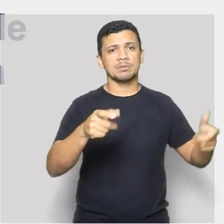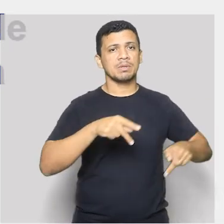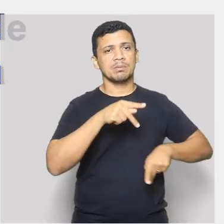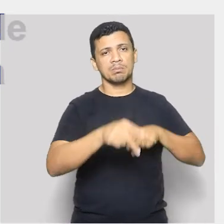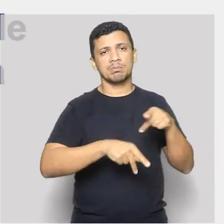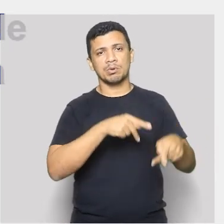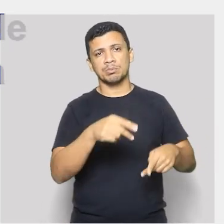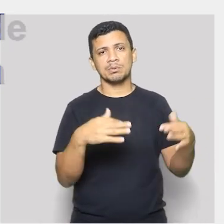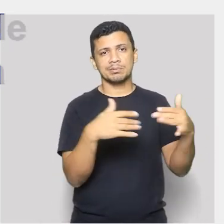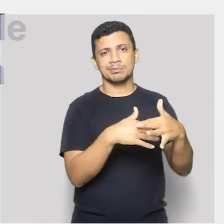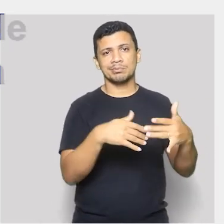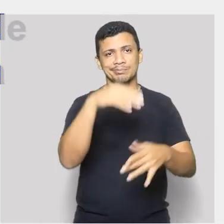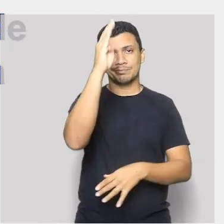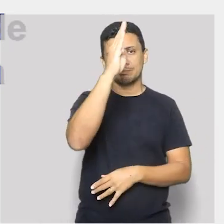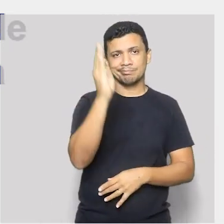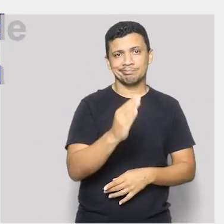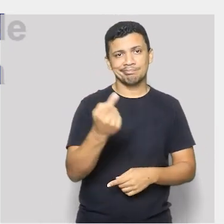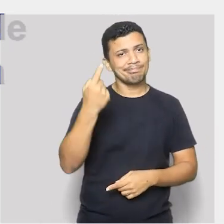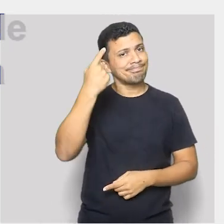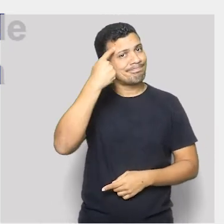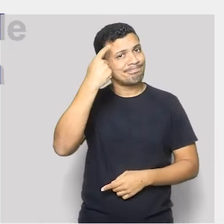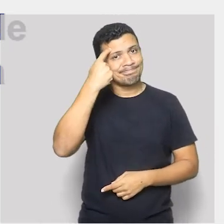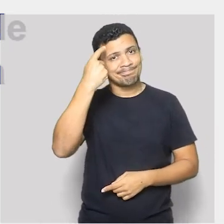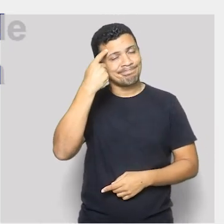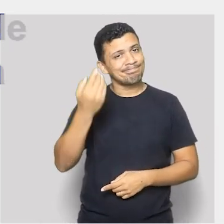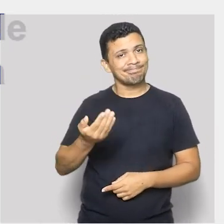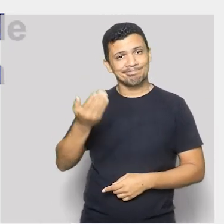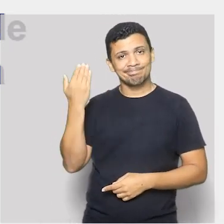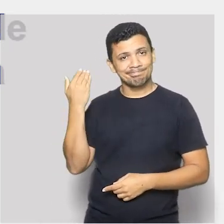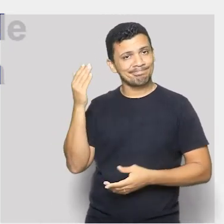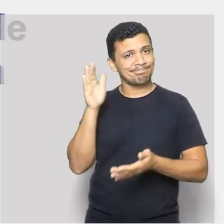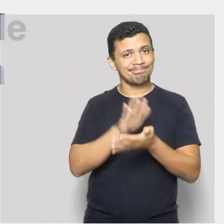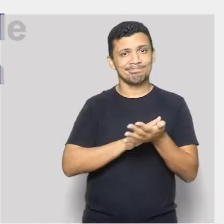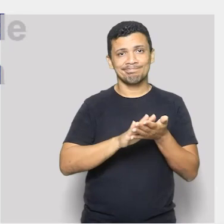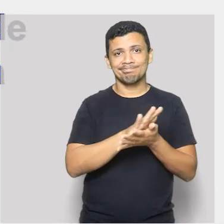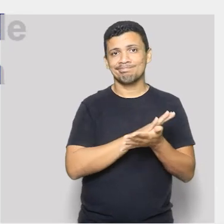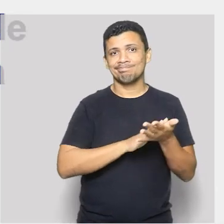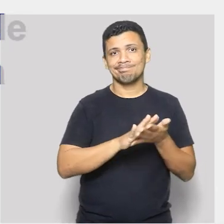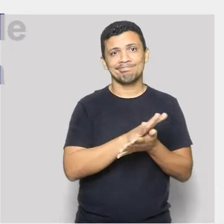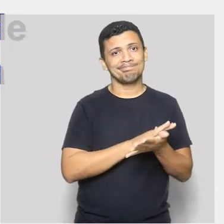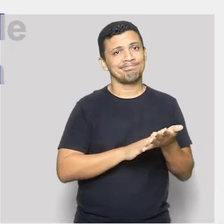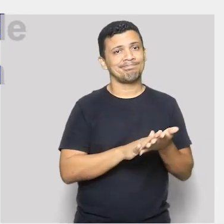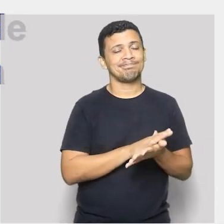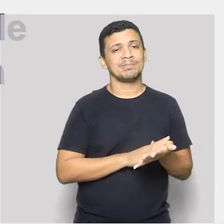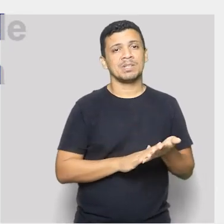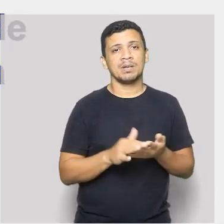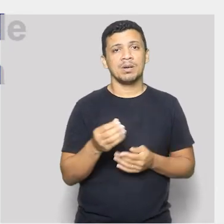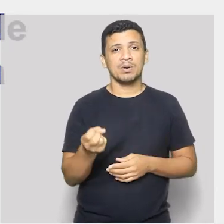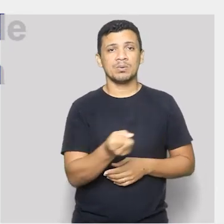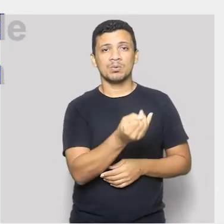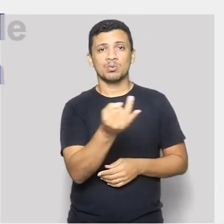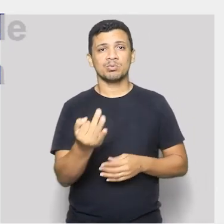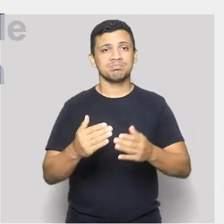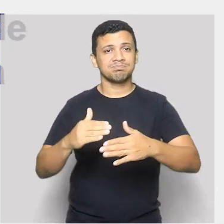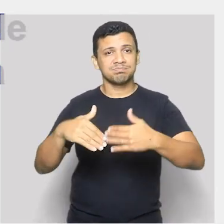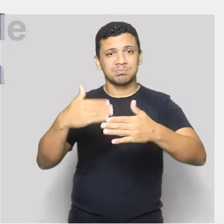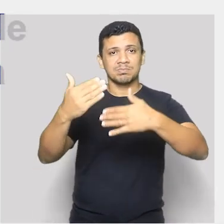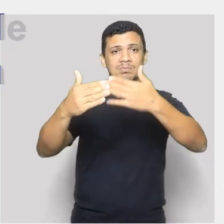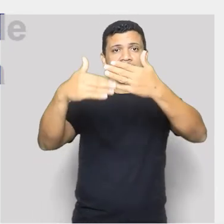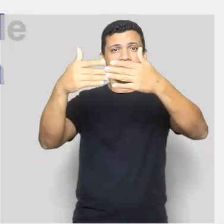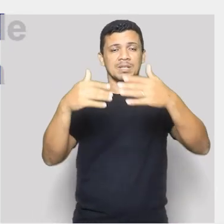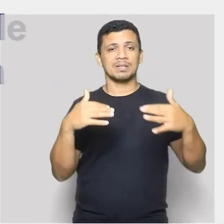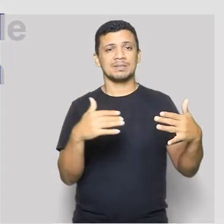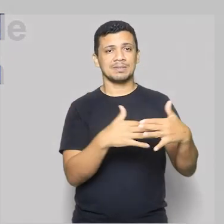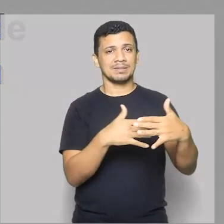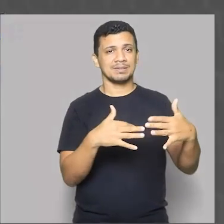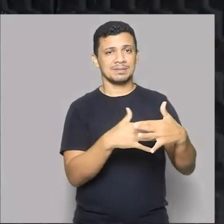brasileira não foi pensado imediatamente na quantidade de desenvolvimento que essa cidade